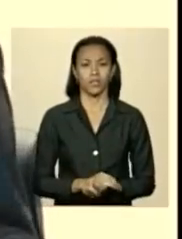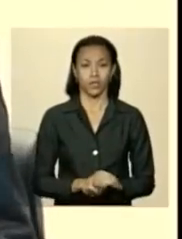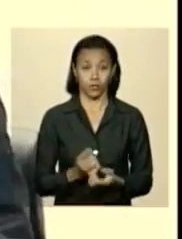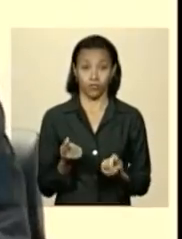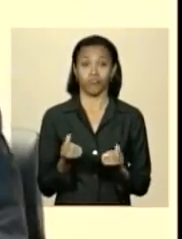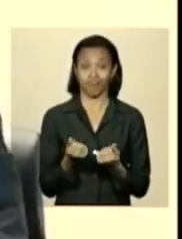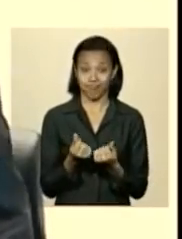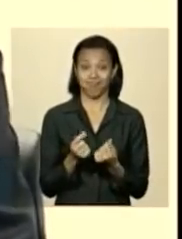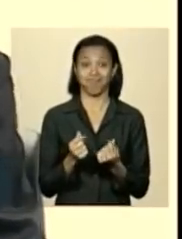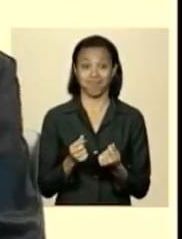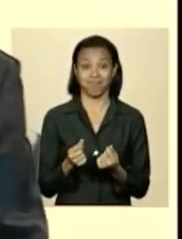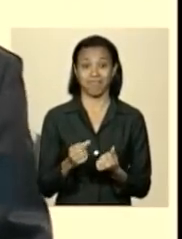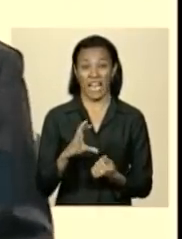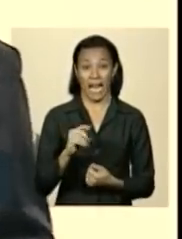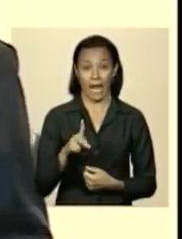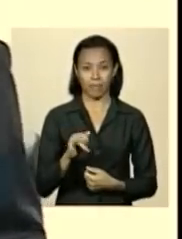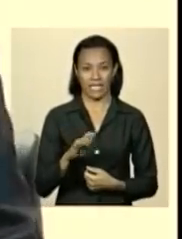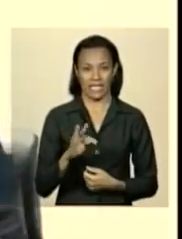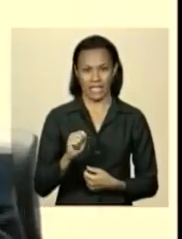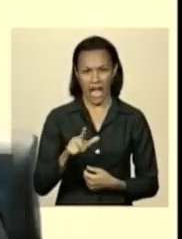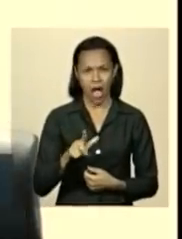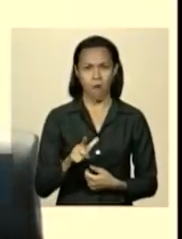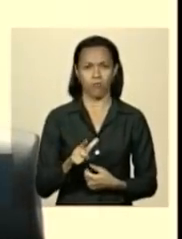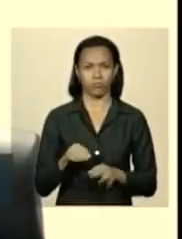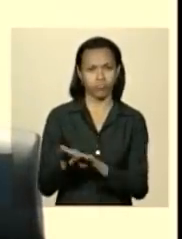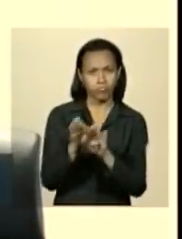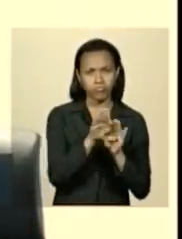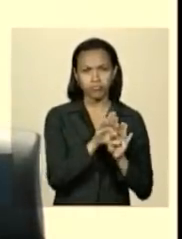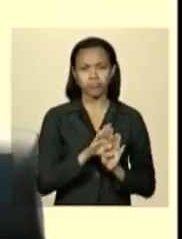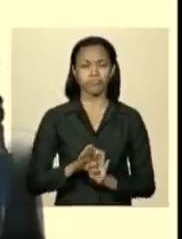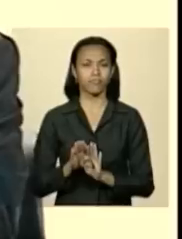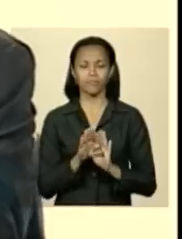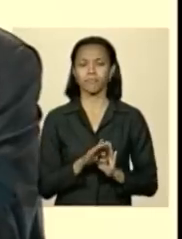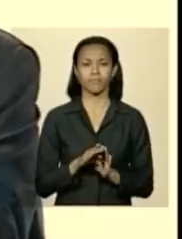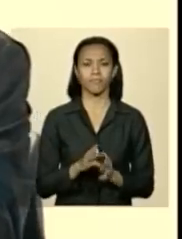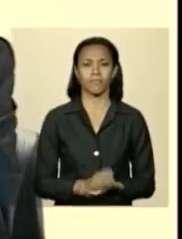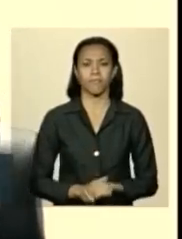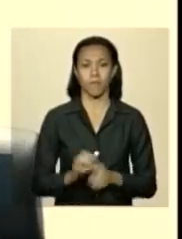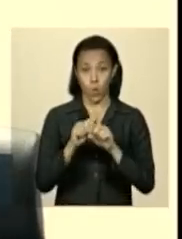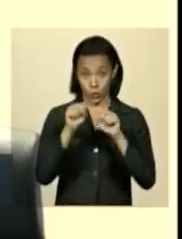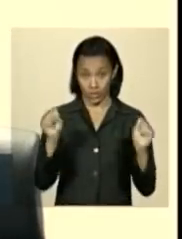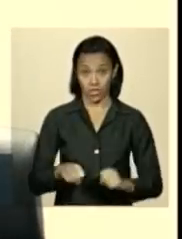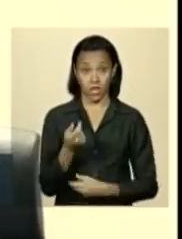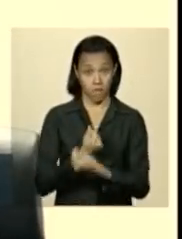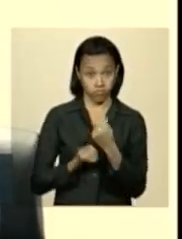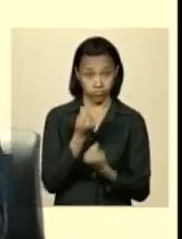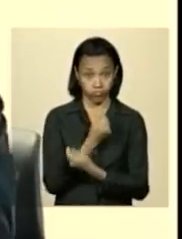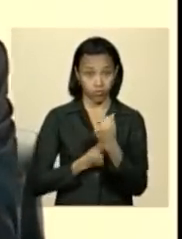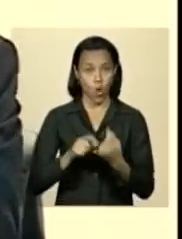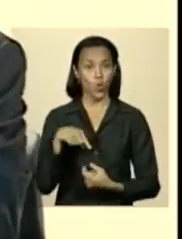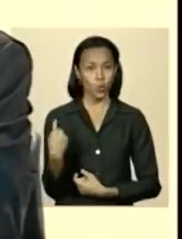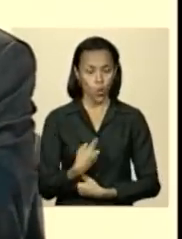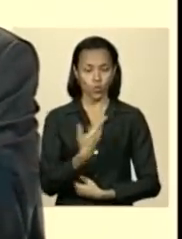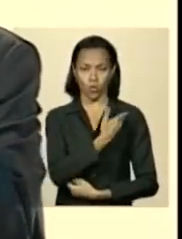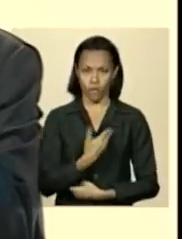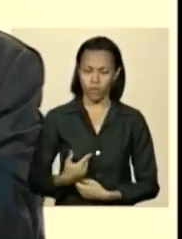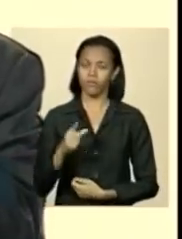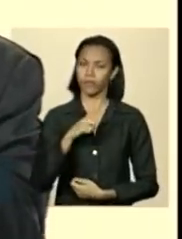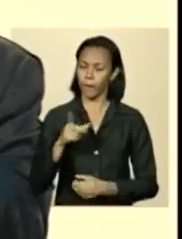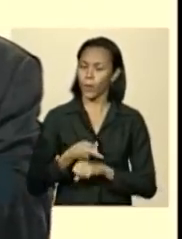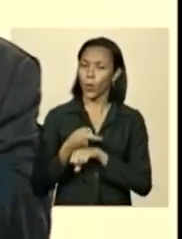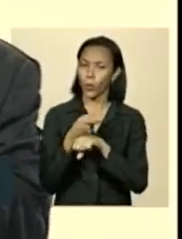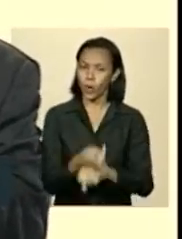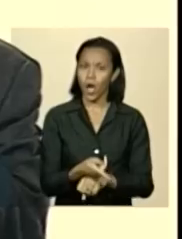capitalo esse capitalismo hegemonizado pelo sistema financeiro o nosso governo tem procurado